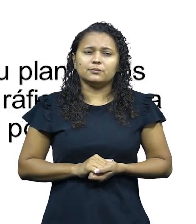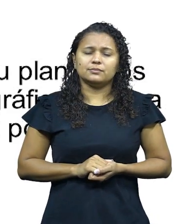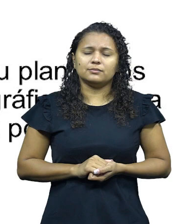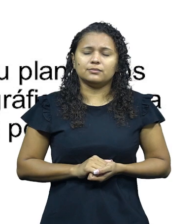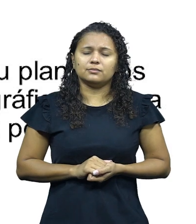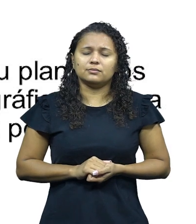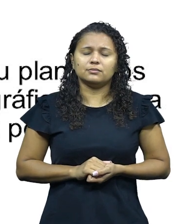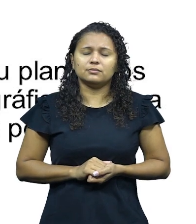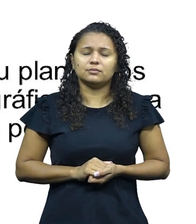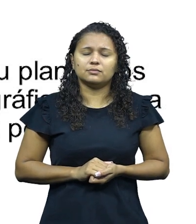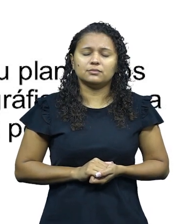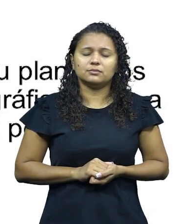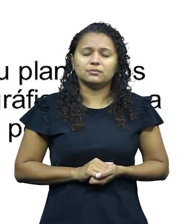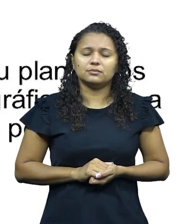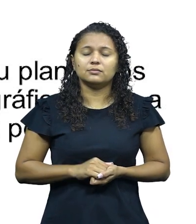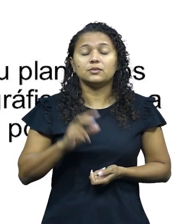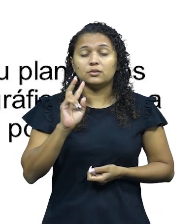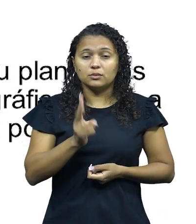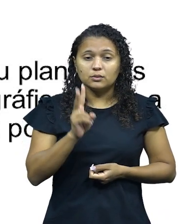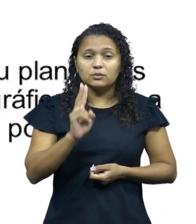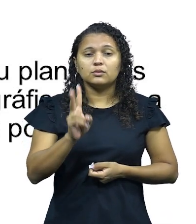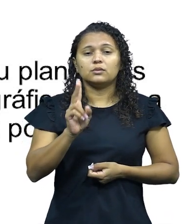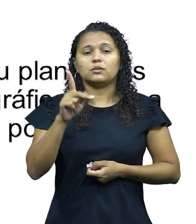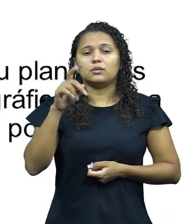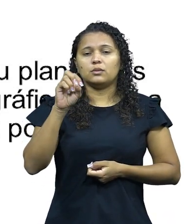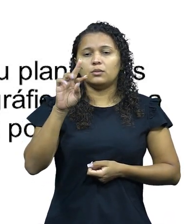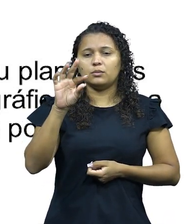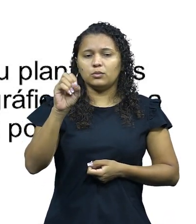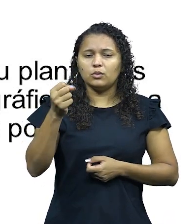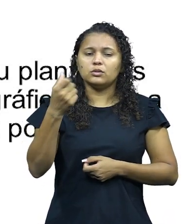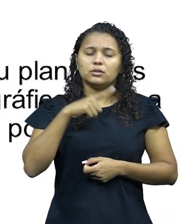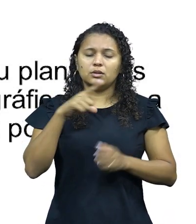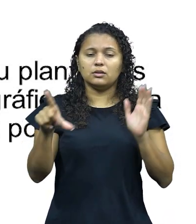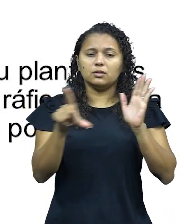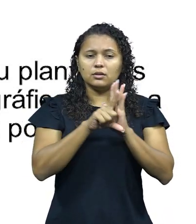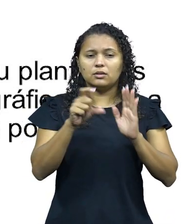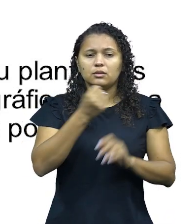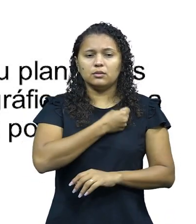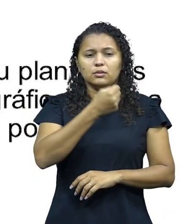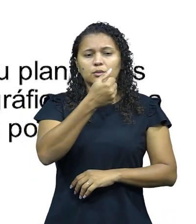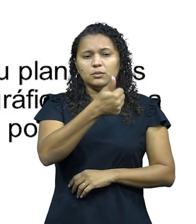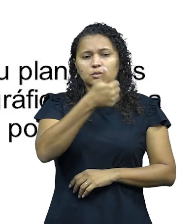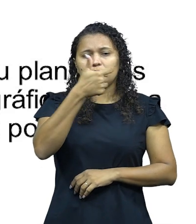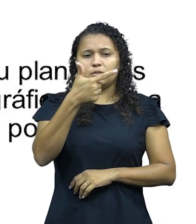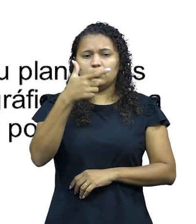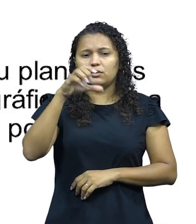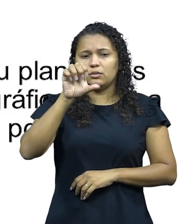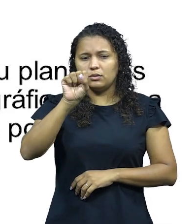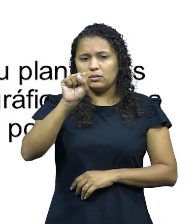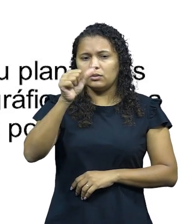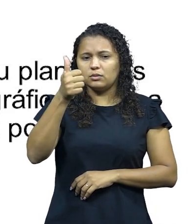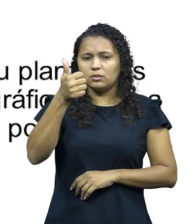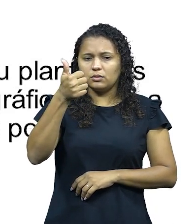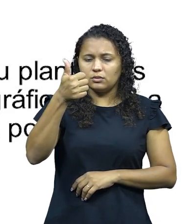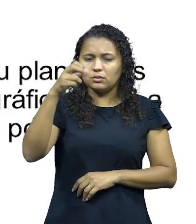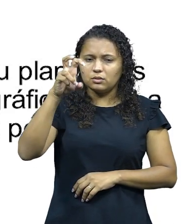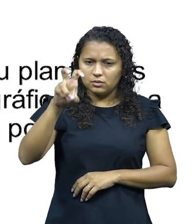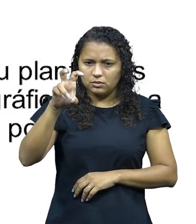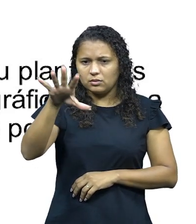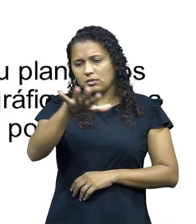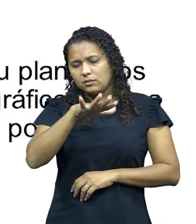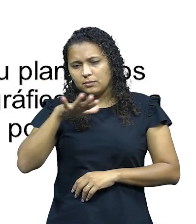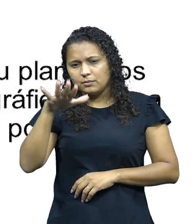ainda continuando falando sobre o porto organizado, a Lei 12.815, ela define como áreas dos